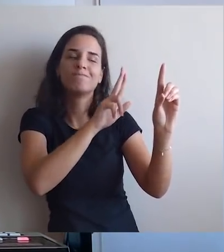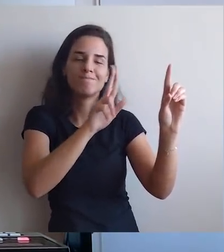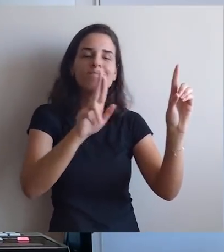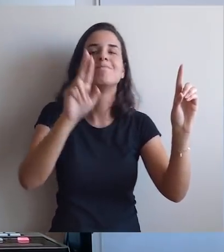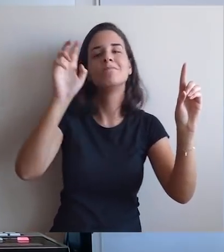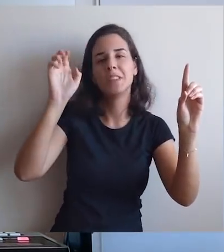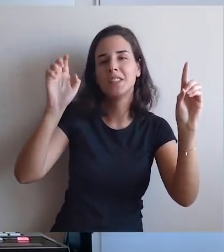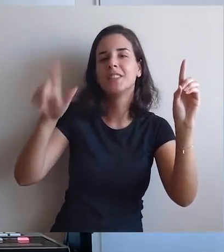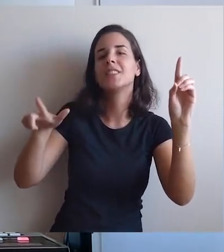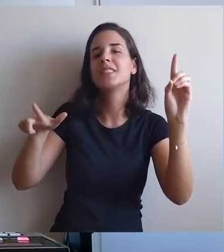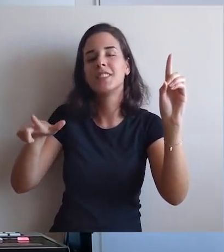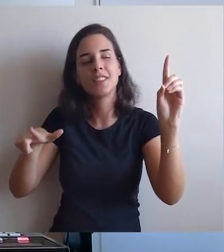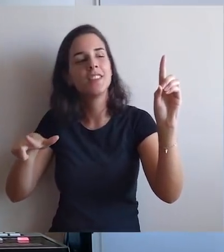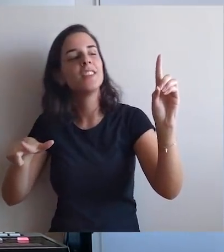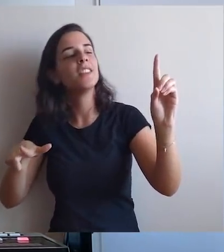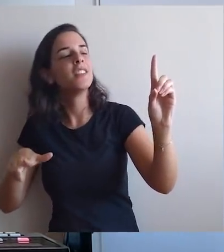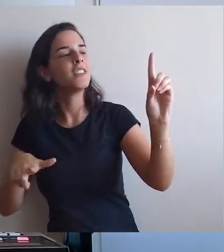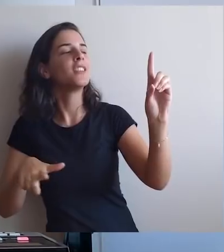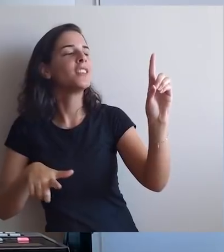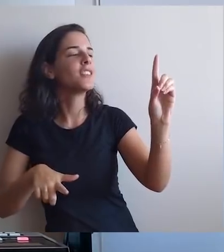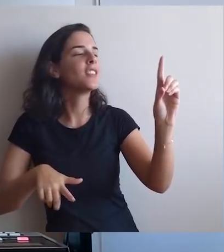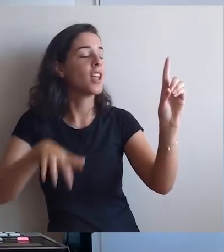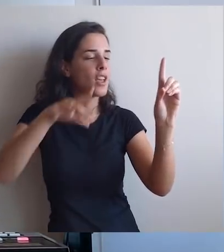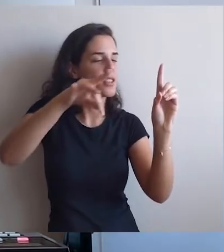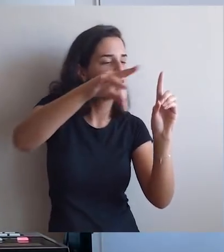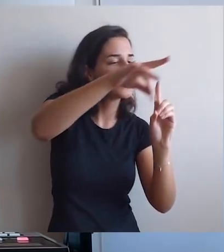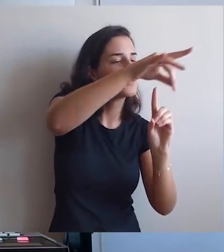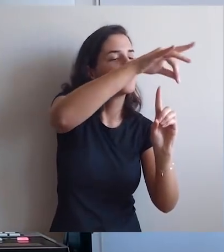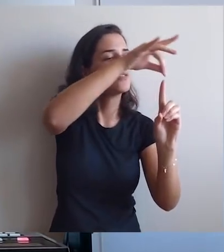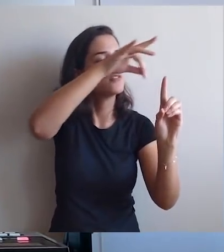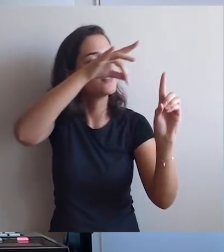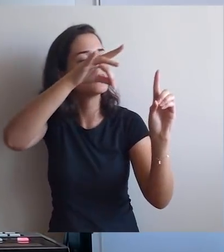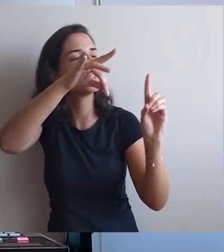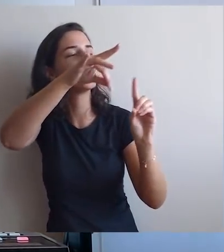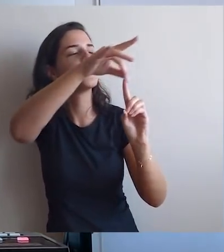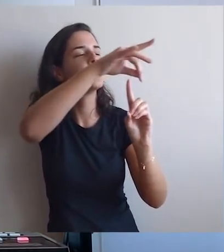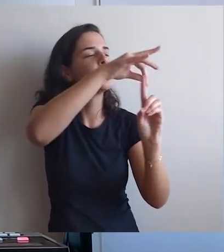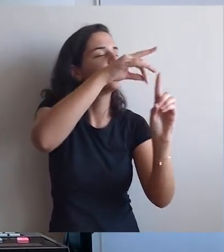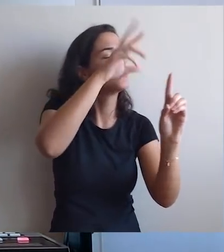santo somente o Teu nome é,